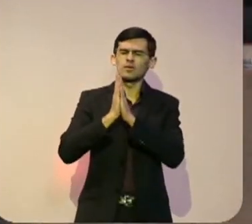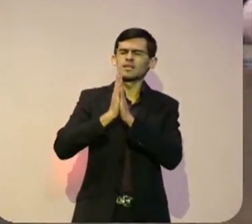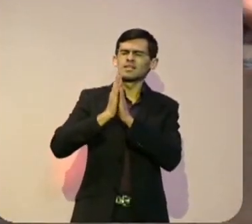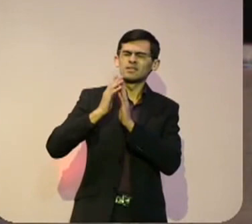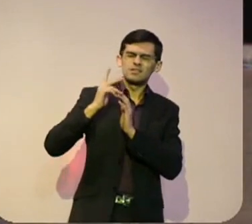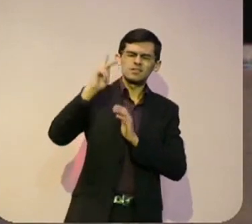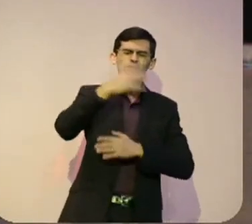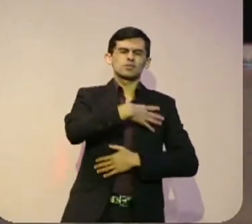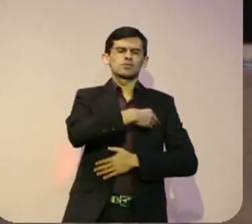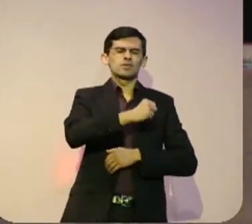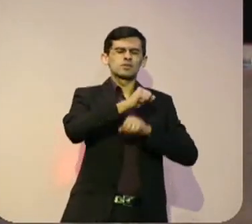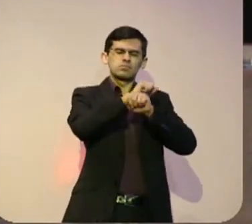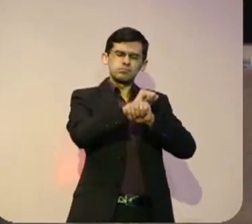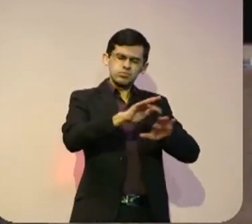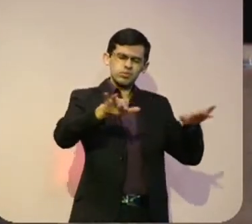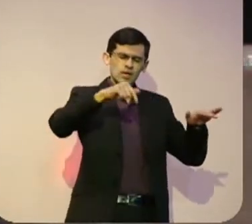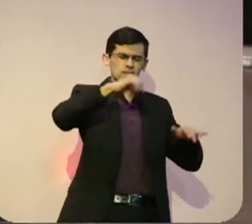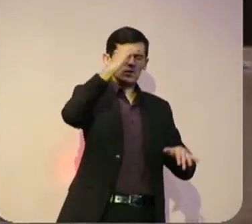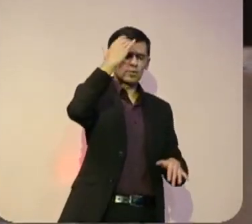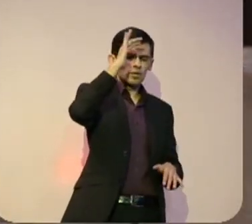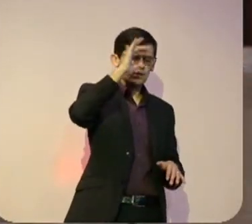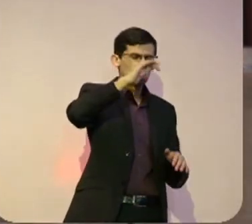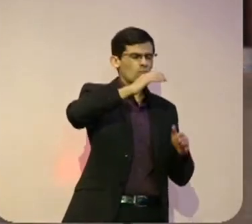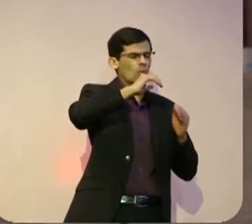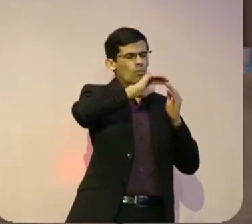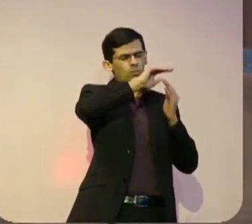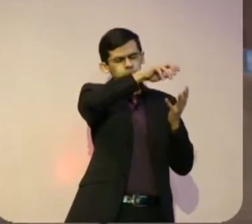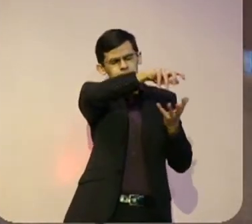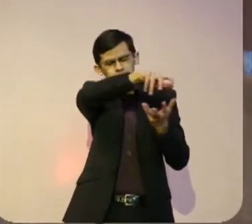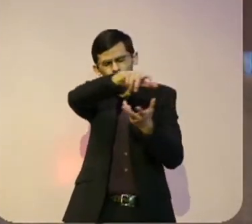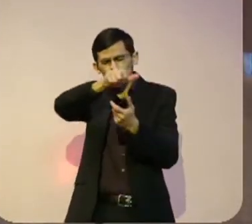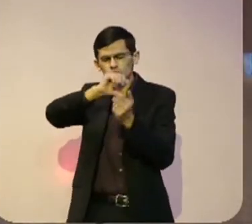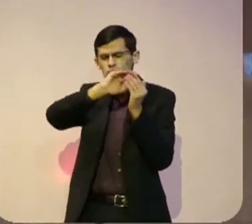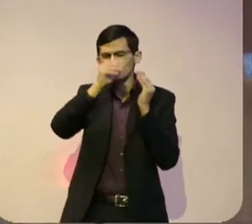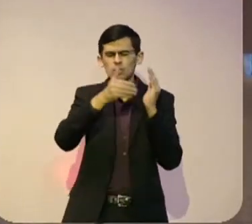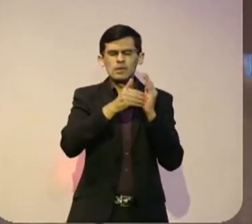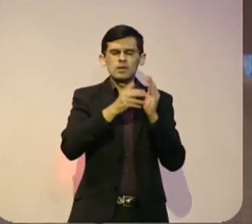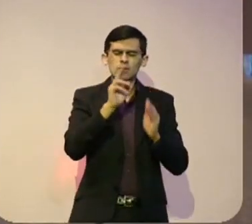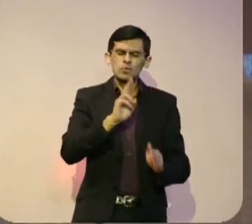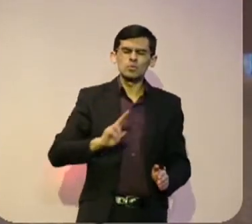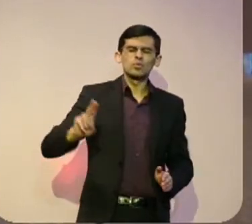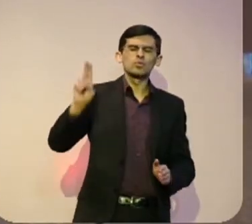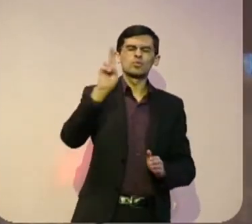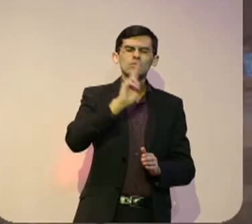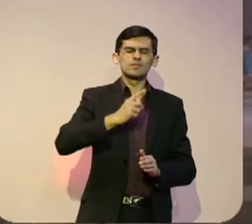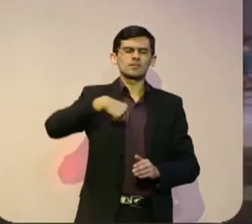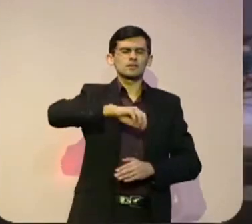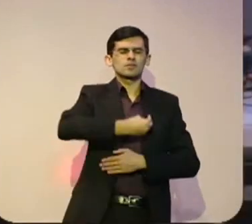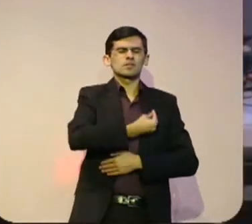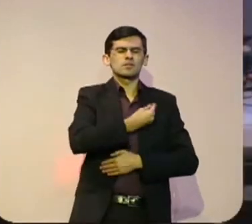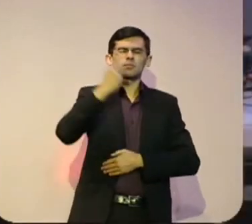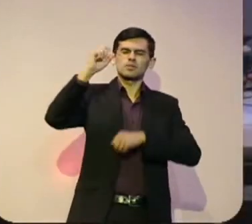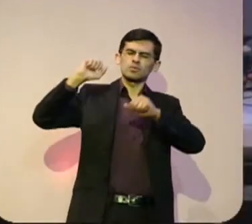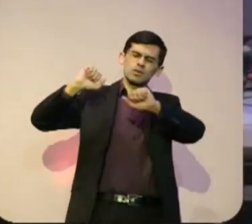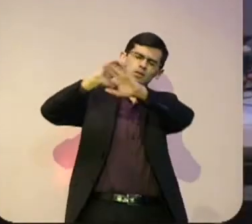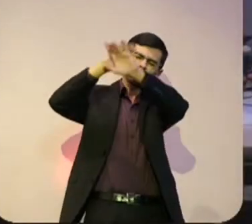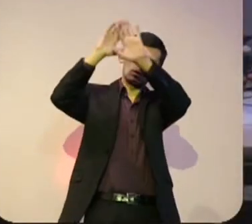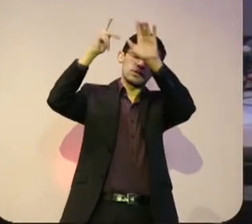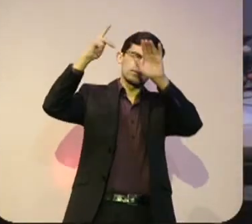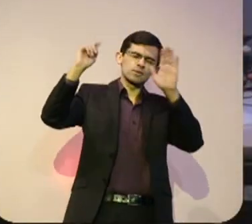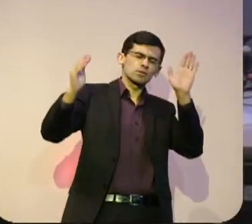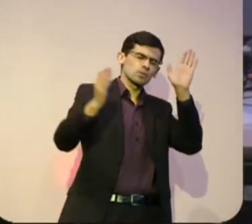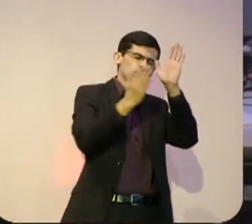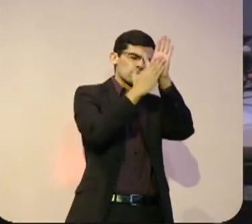teu, espalhados aqui em Curitiba ou em tantos cantos do mundo, e usa a nossa vida para a tua glória, para o teu